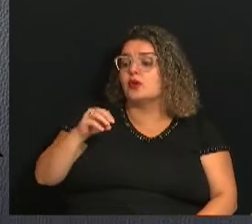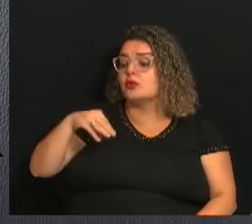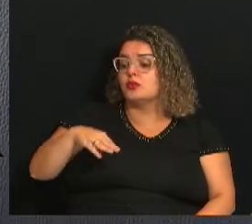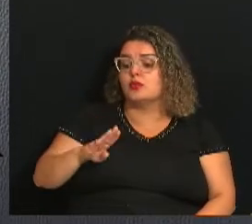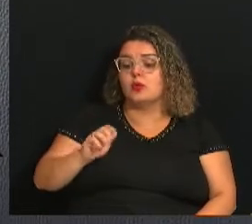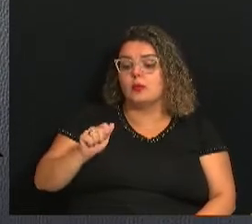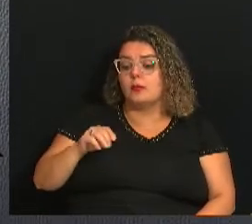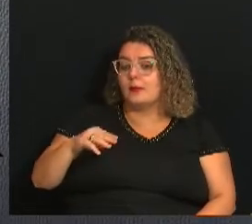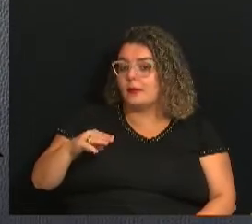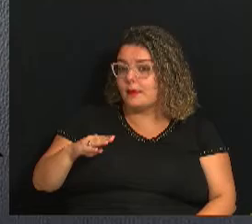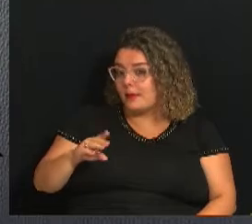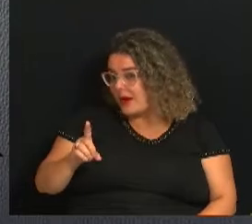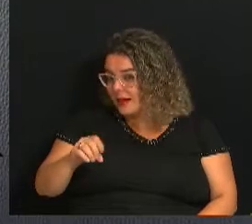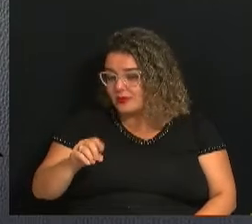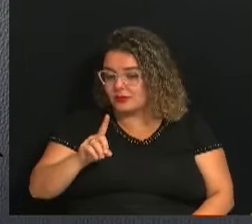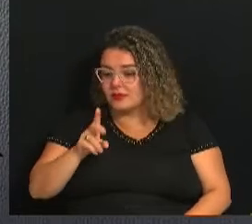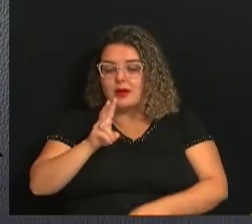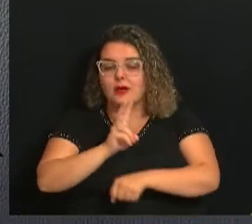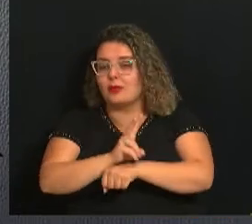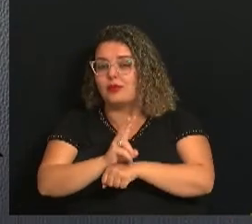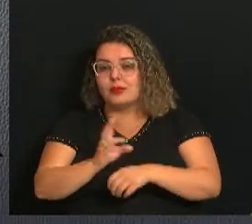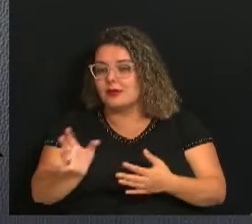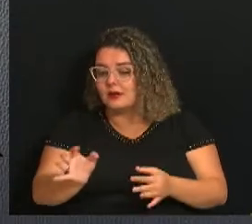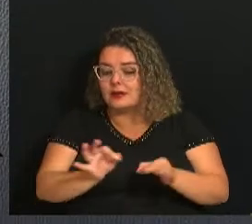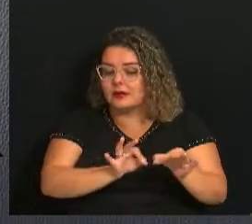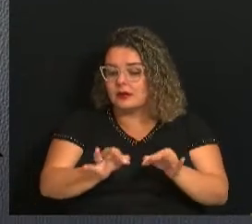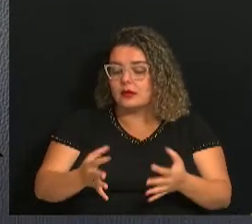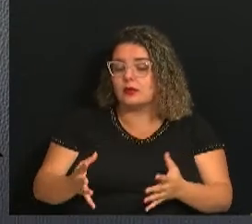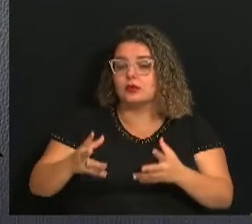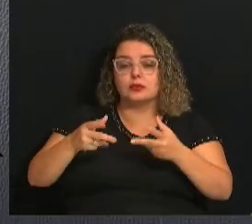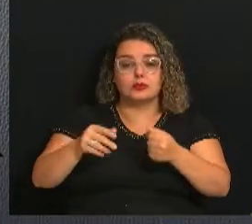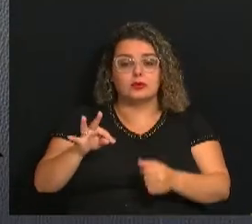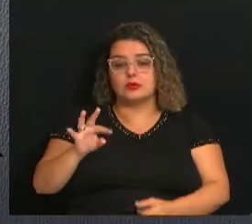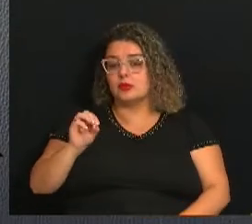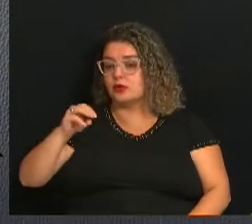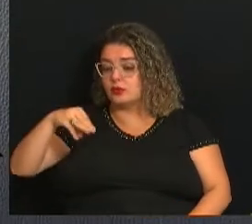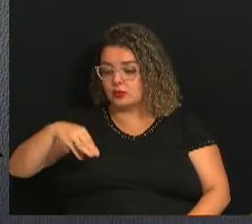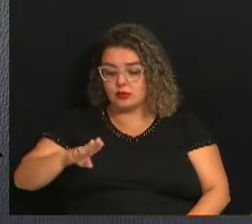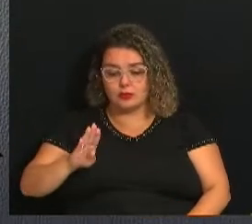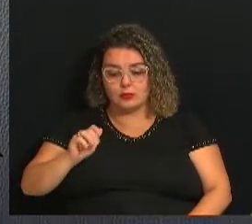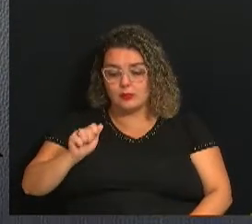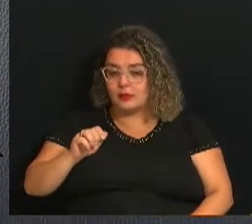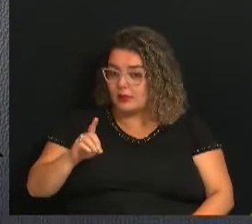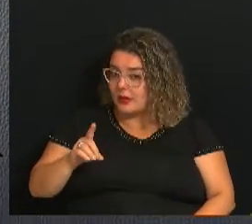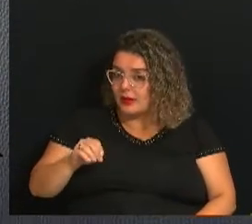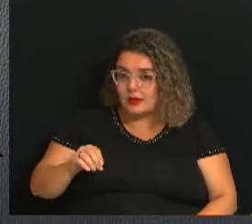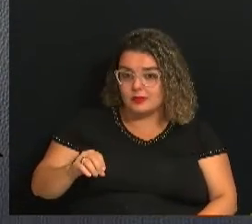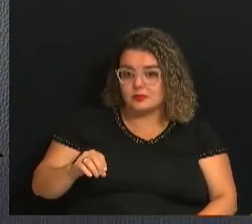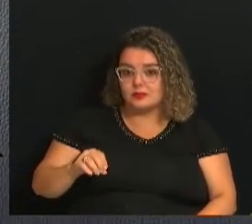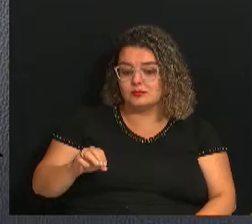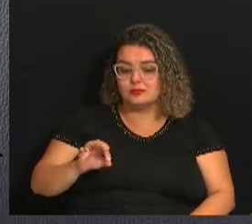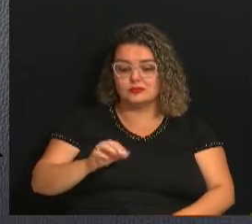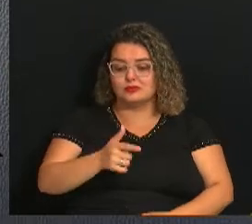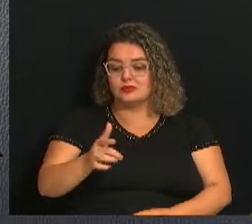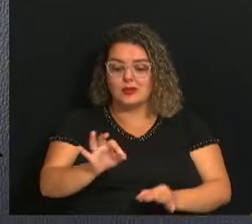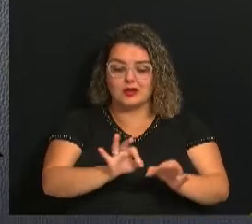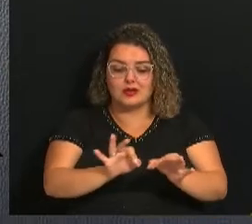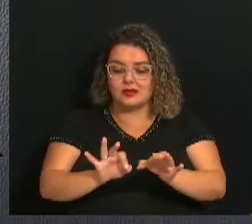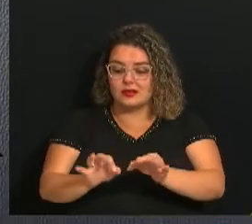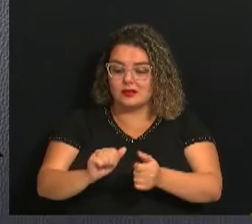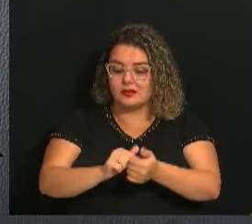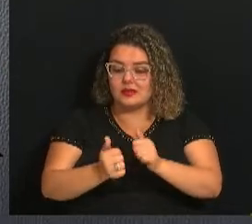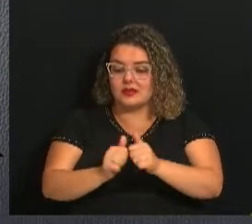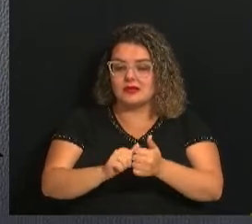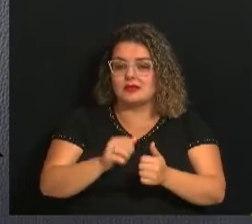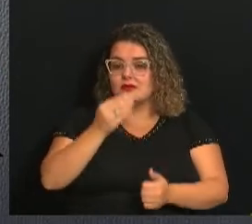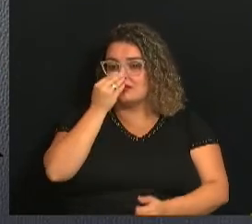não é cuidado, tudo que é tombado, não tem restauro nenhum, é abandonado. Então, é